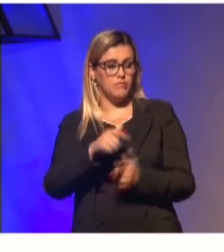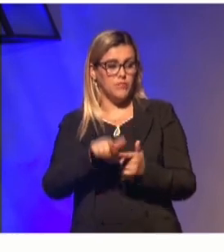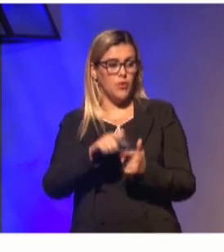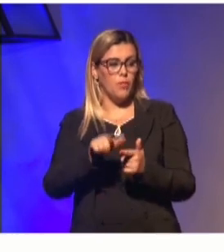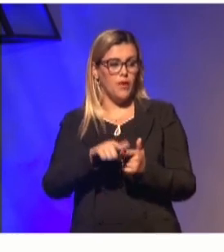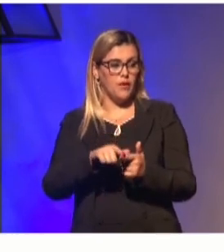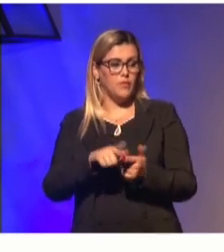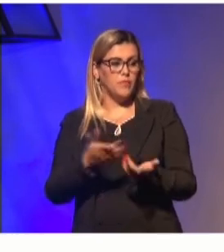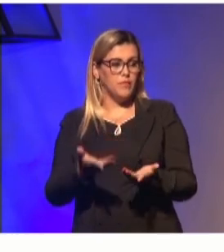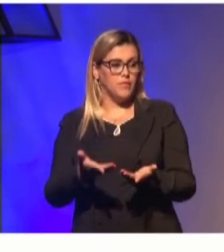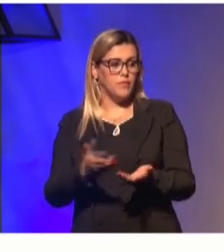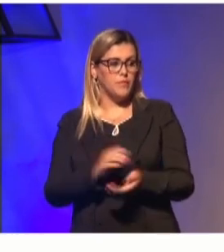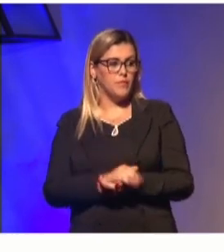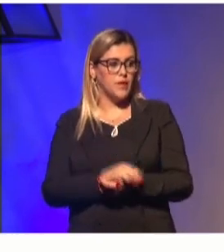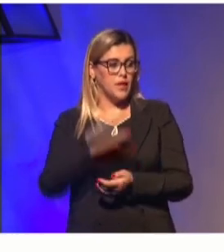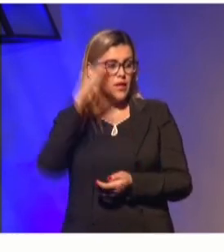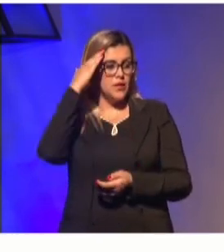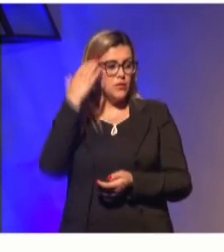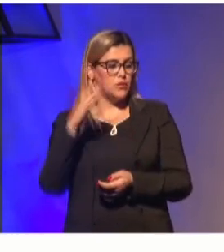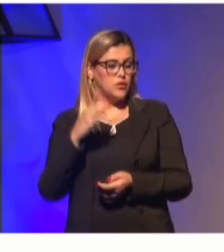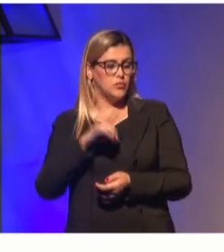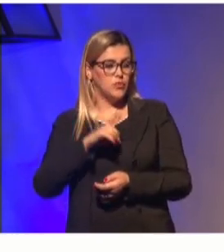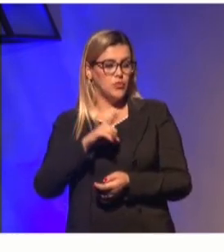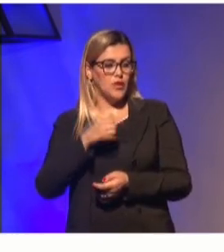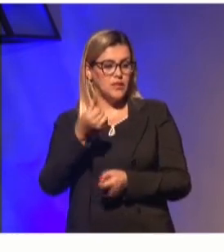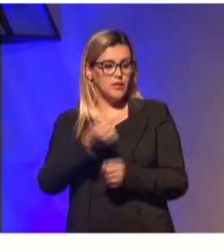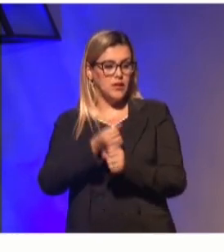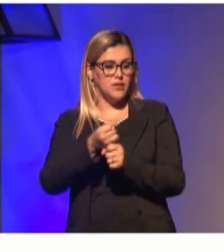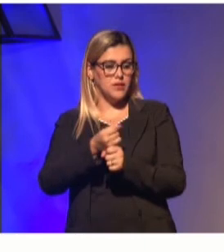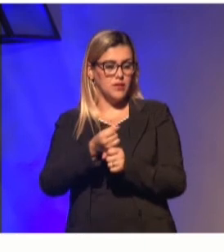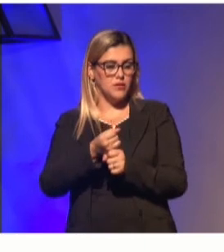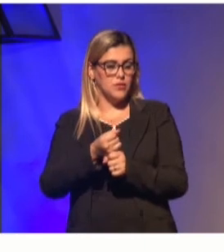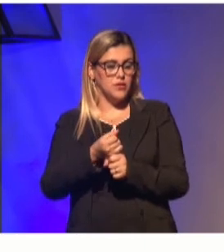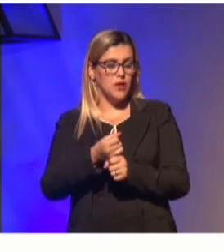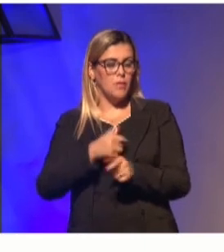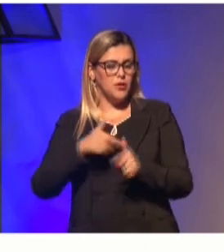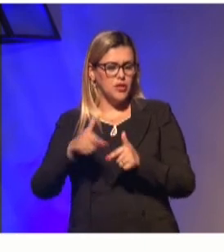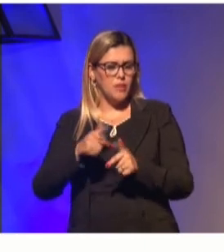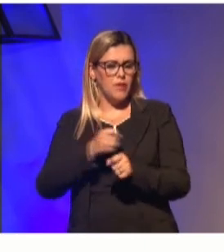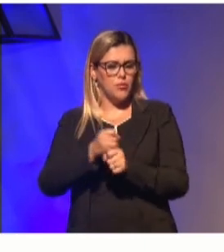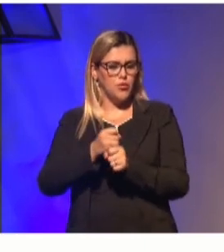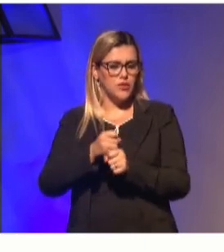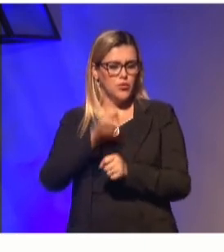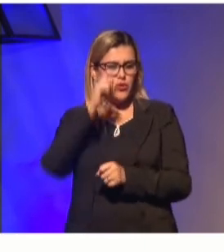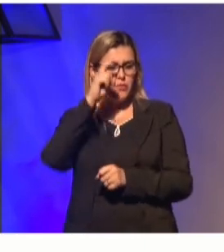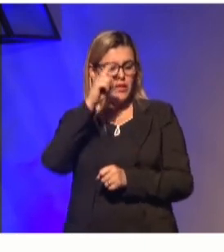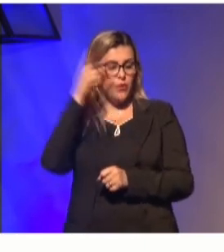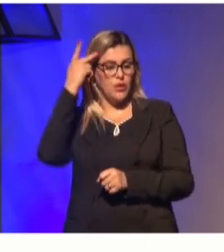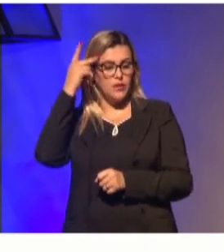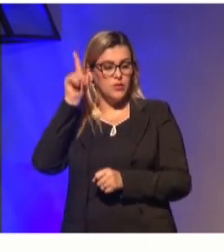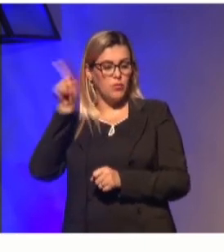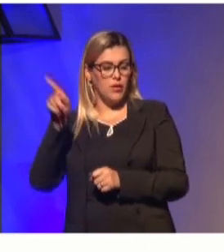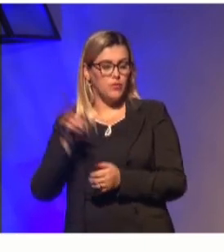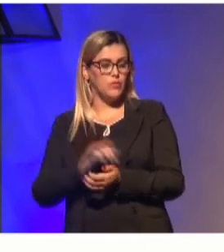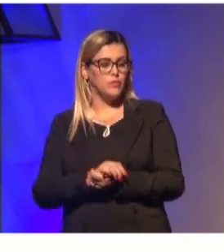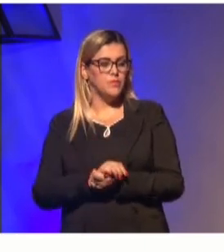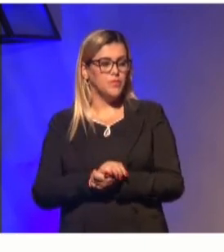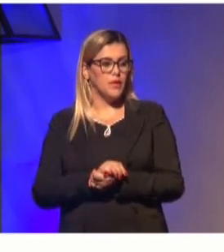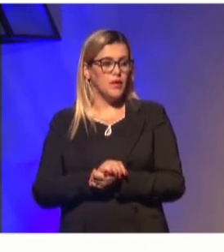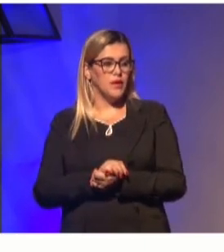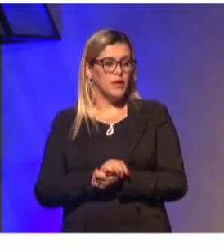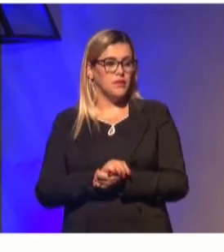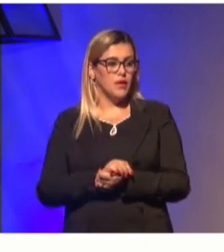na Universidade Federal de Santa Catarina há 6 anos, mas trabalhei muitos anos lá no Hospital das Clínicas de Ribeirão. Hospital terciário,